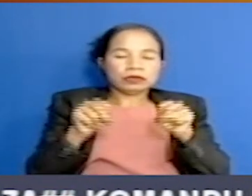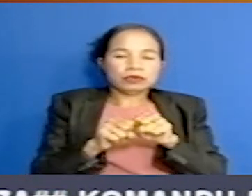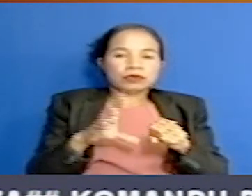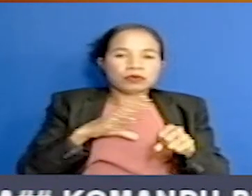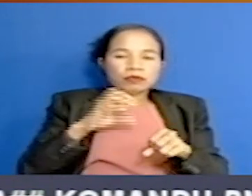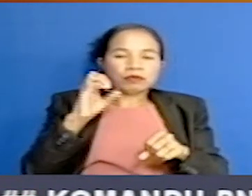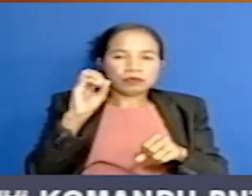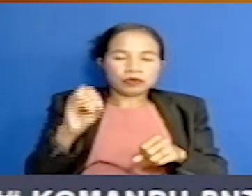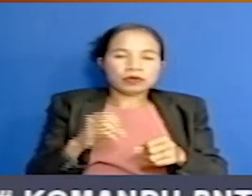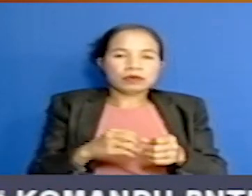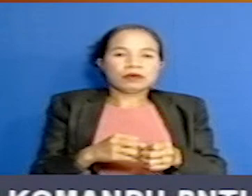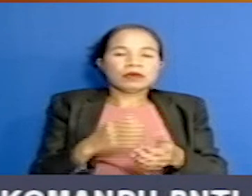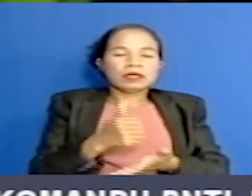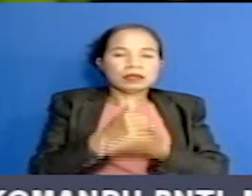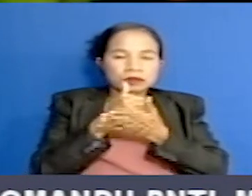ba membro sira.